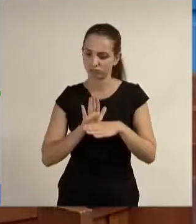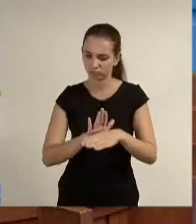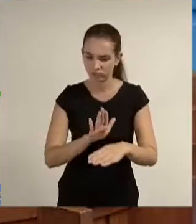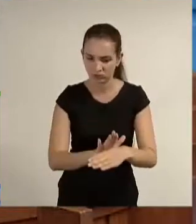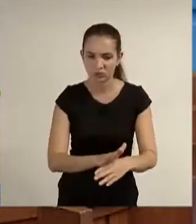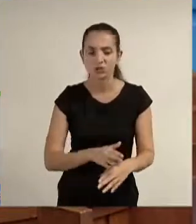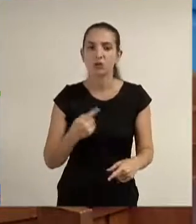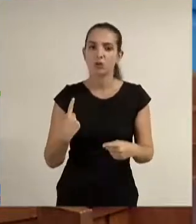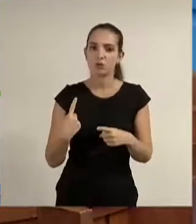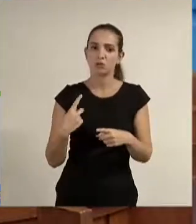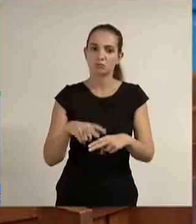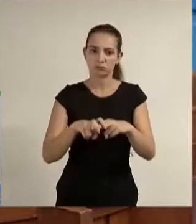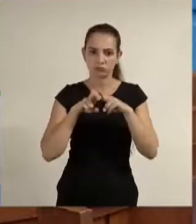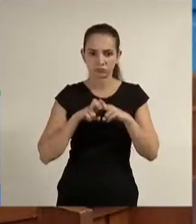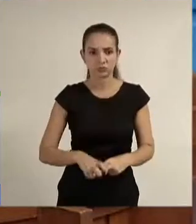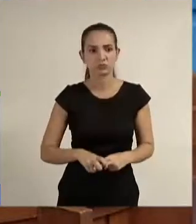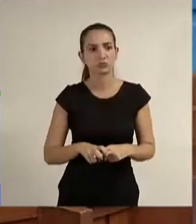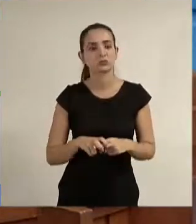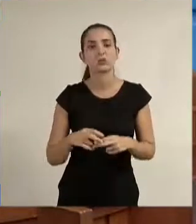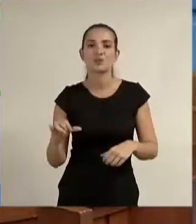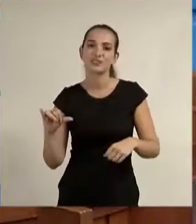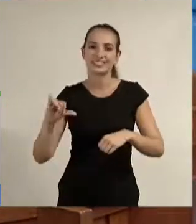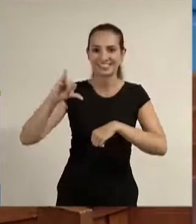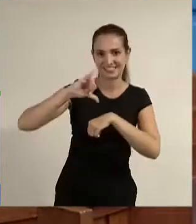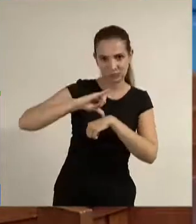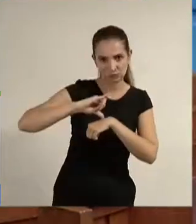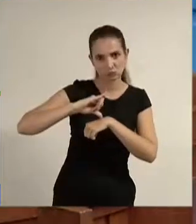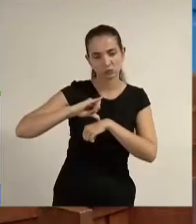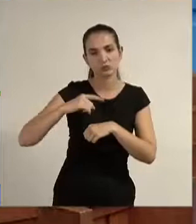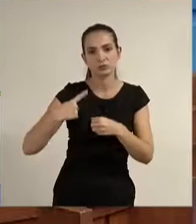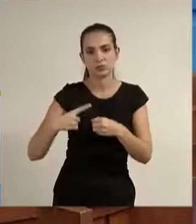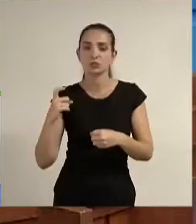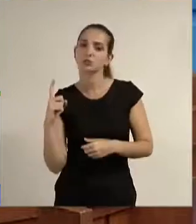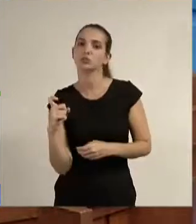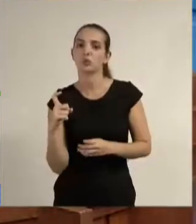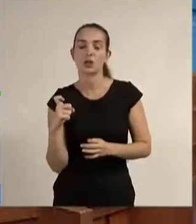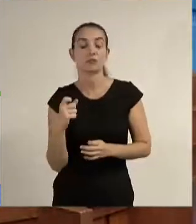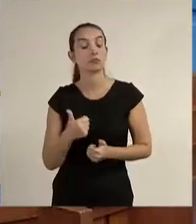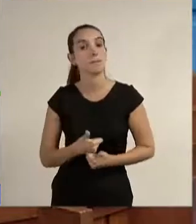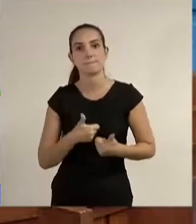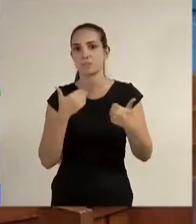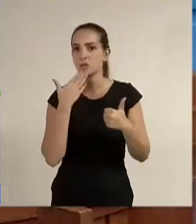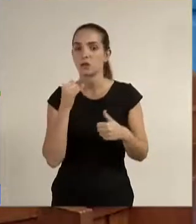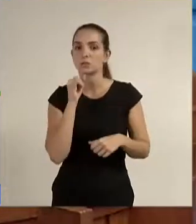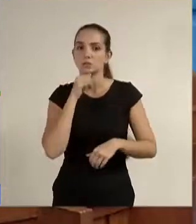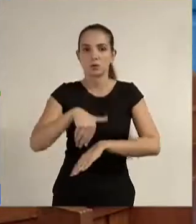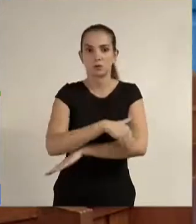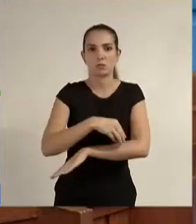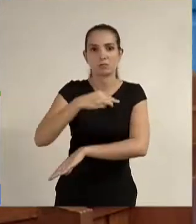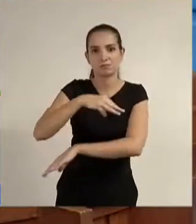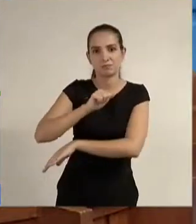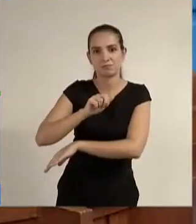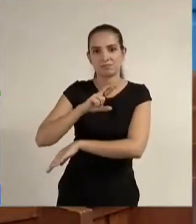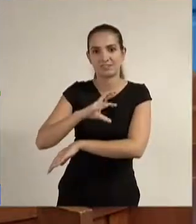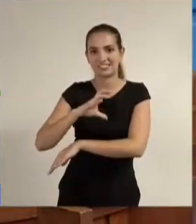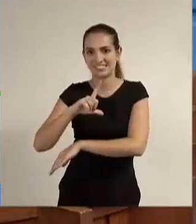isso, porque a Avenida Marcelino Pires, a Avenida Joaquim Teixeira Alves, a Avenida Weimar